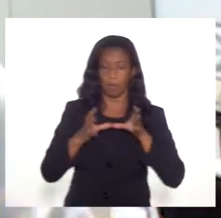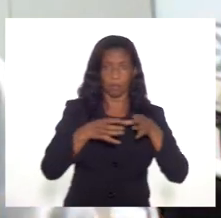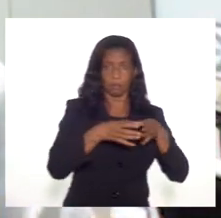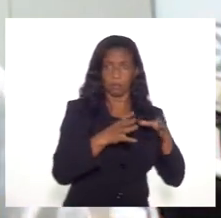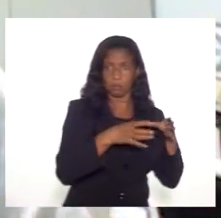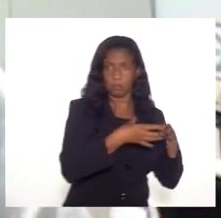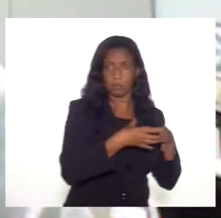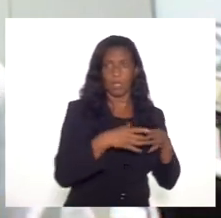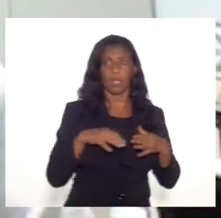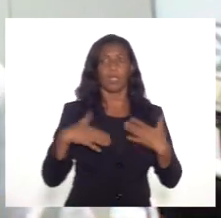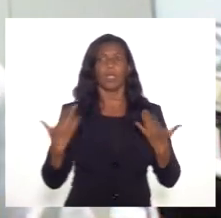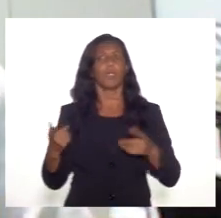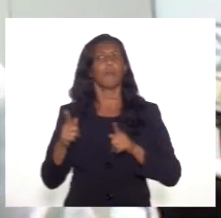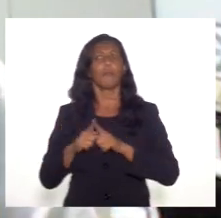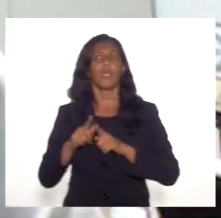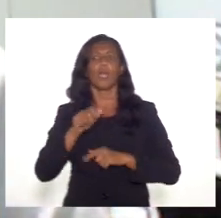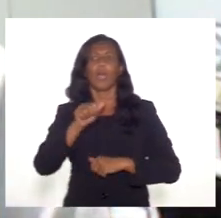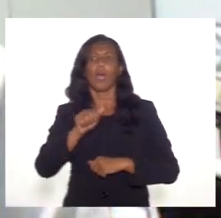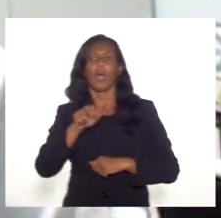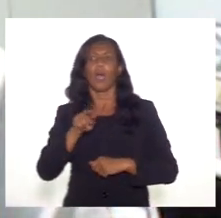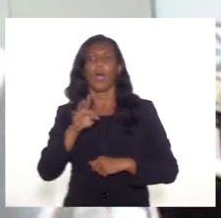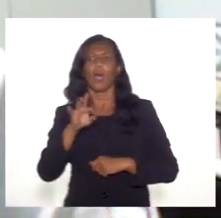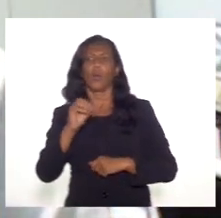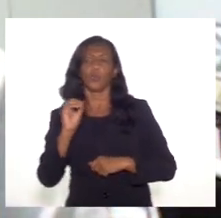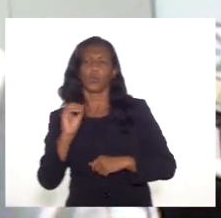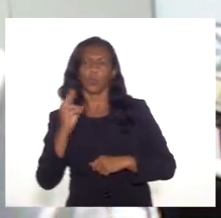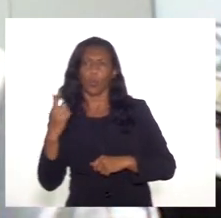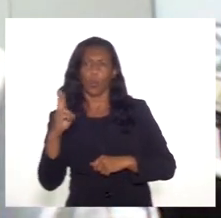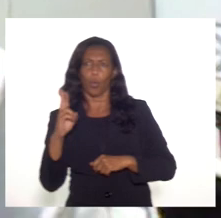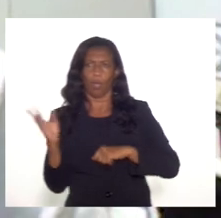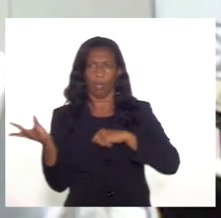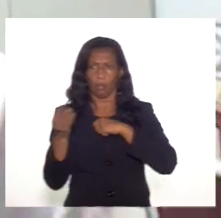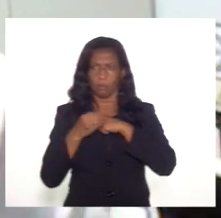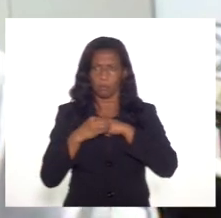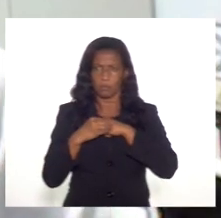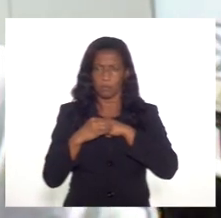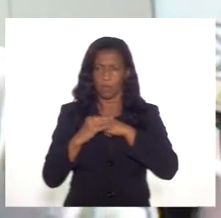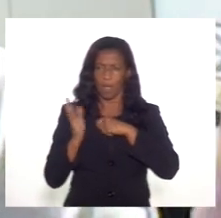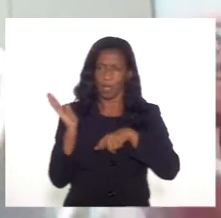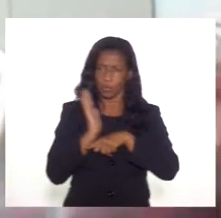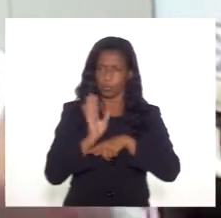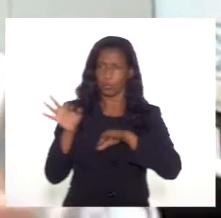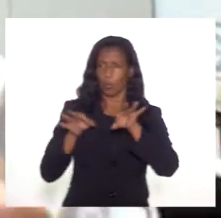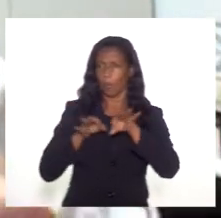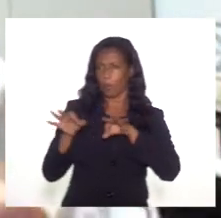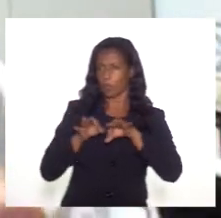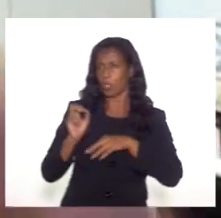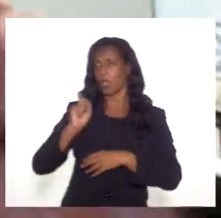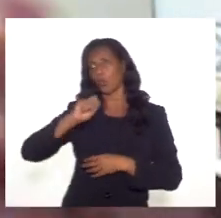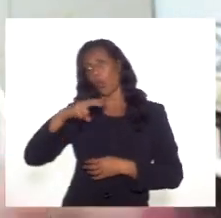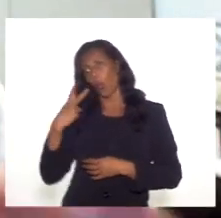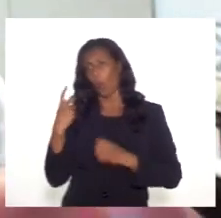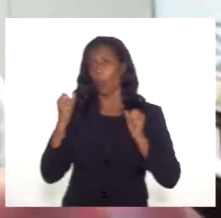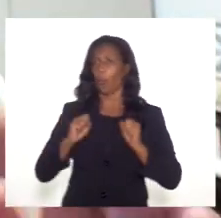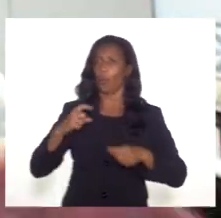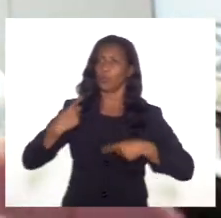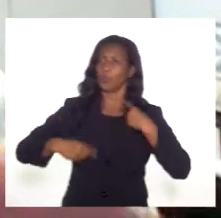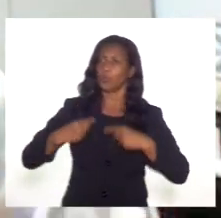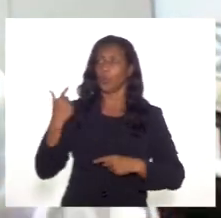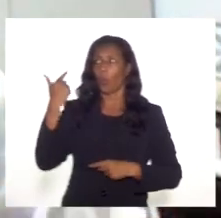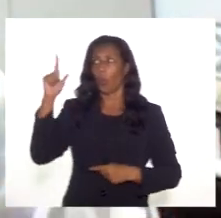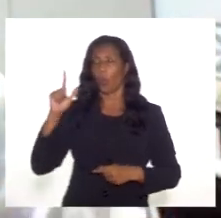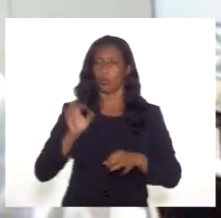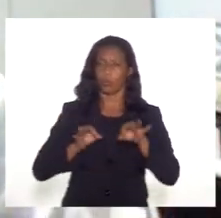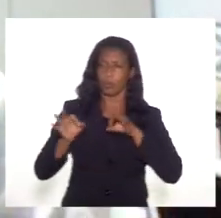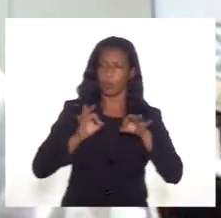E também qual é a posição do autor. Se ele acha que não contribui com o projeto, não tem problema algum, a gente depois pode discutir um outro projeto que pegue mais esse ponto